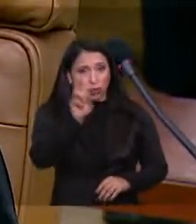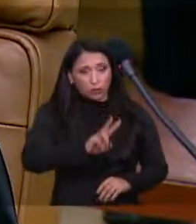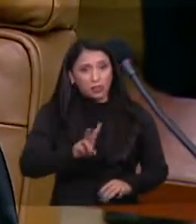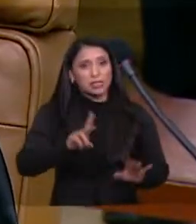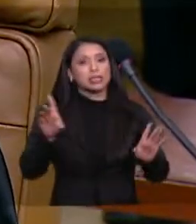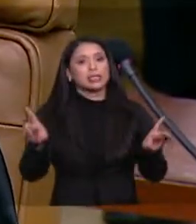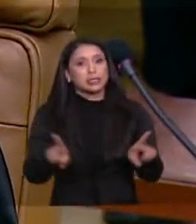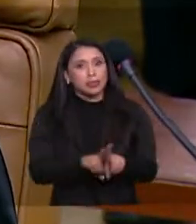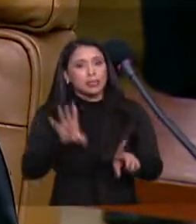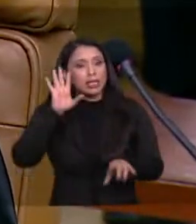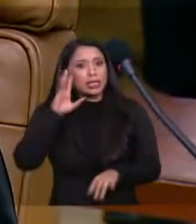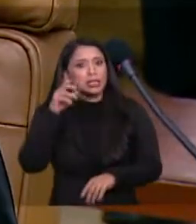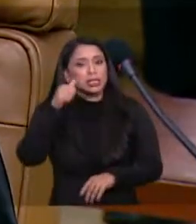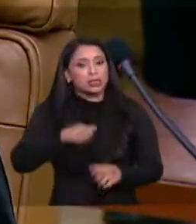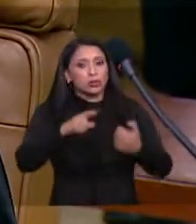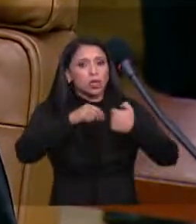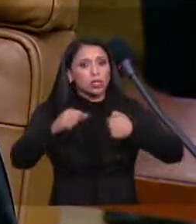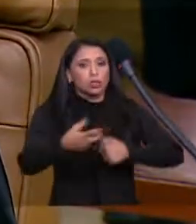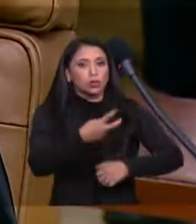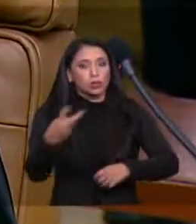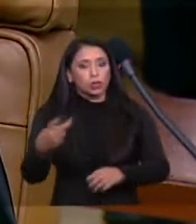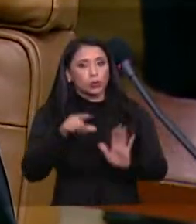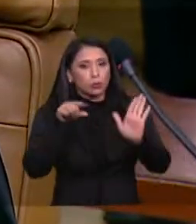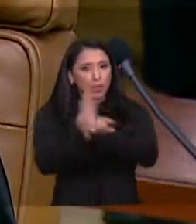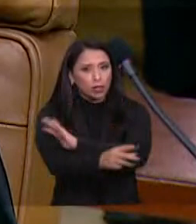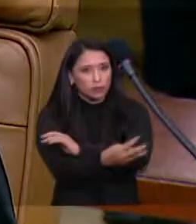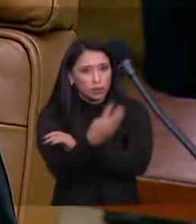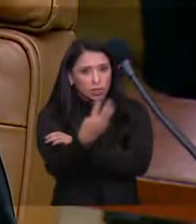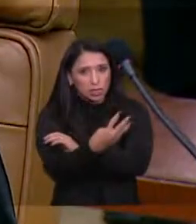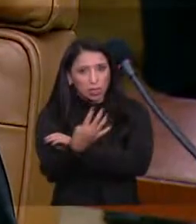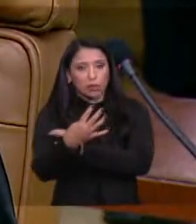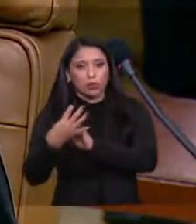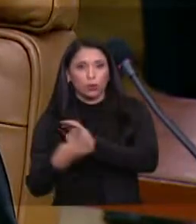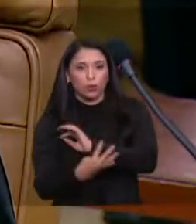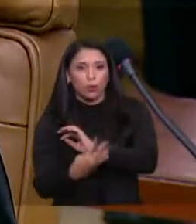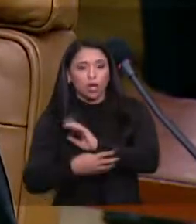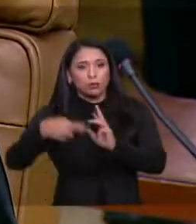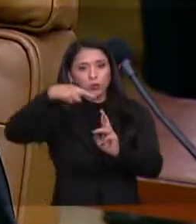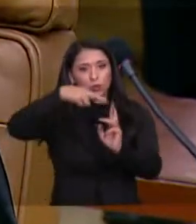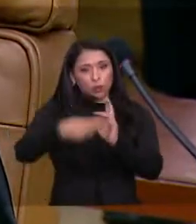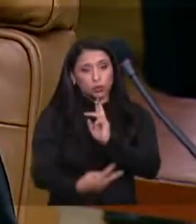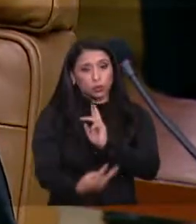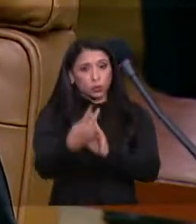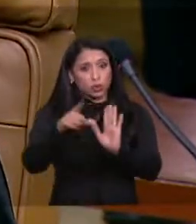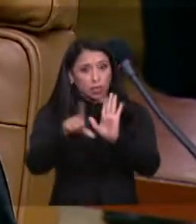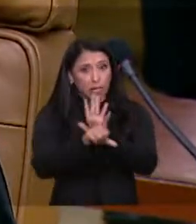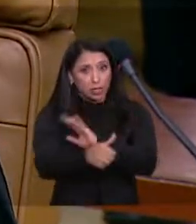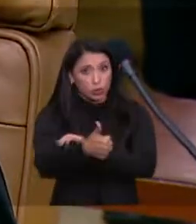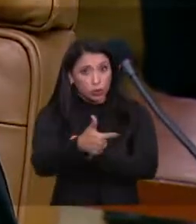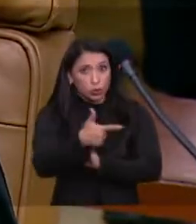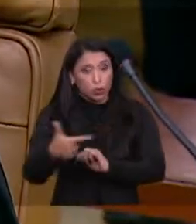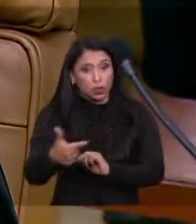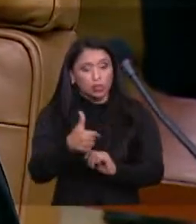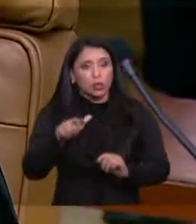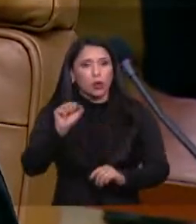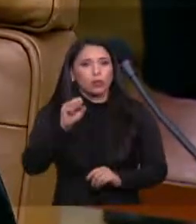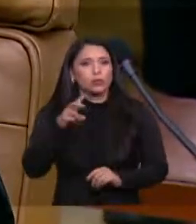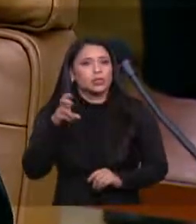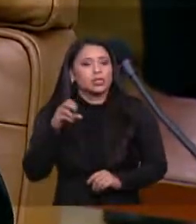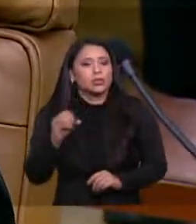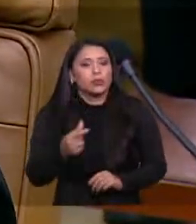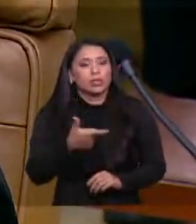como nas sanções do artigo 2º parágrafo terceiro e quarto esse inciso 2 da Lei 12 850